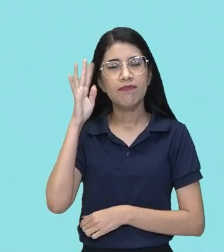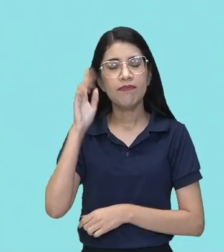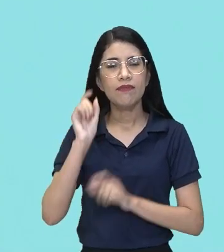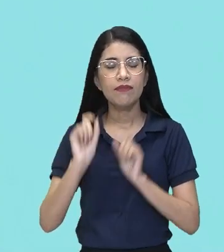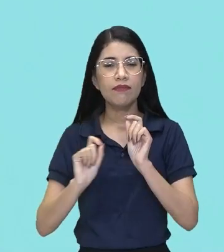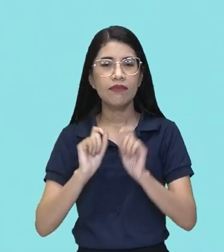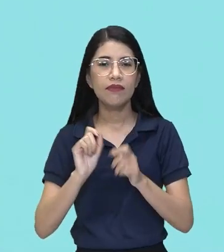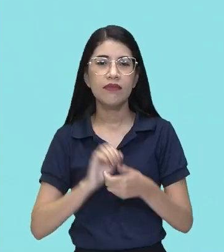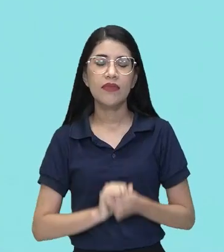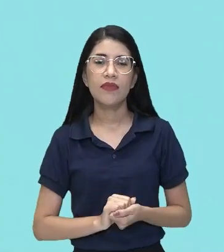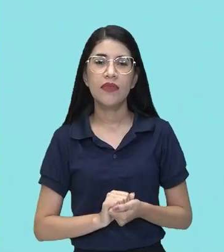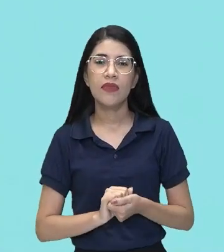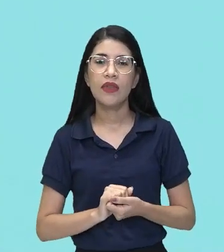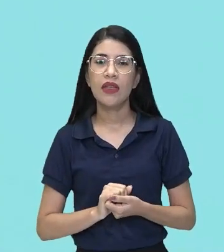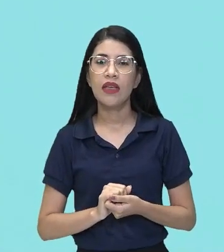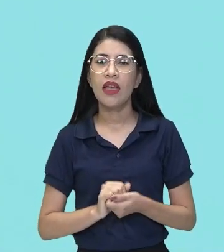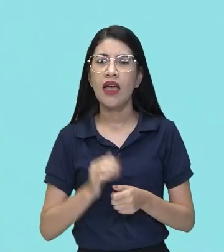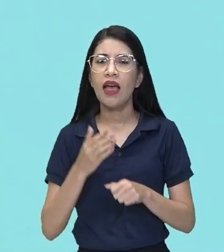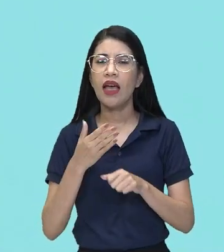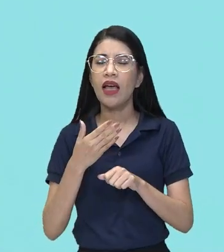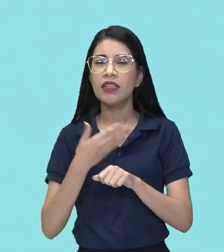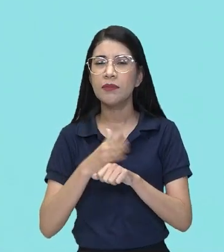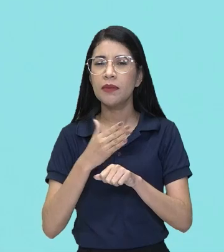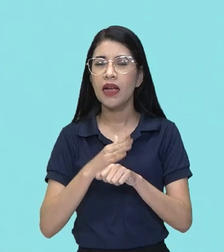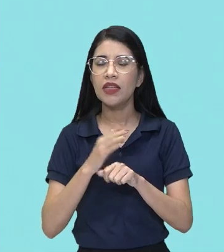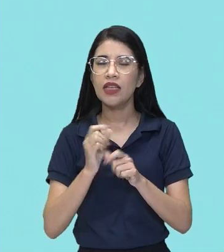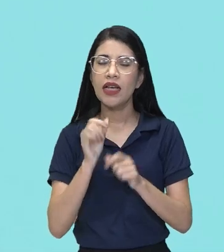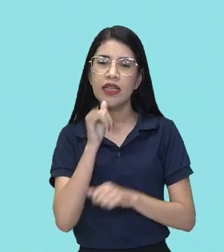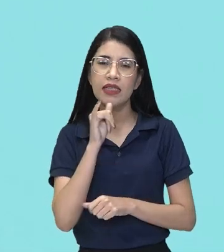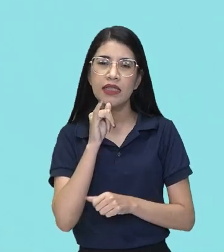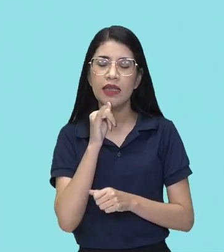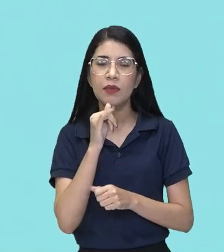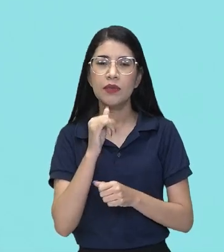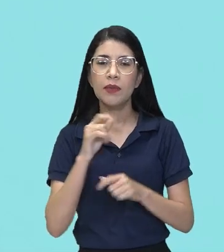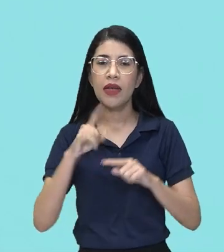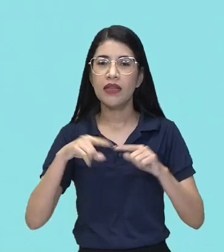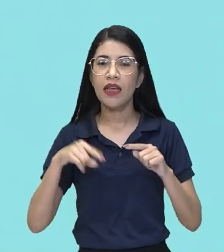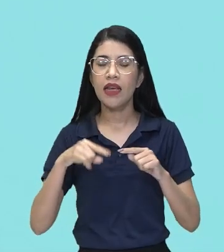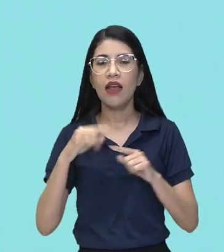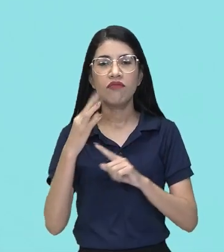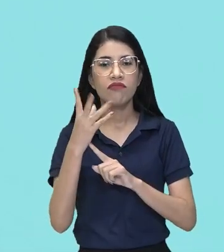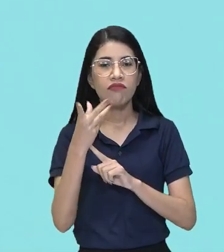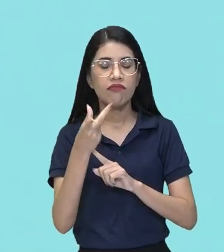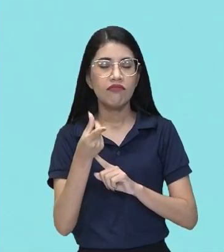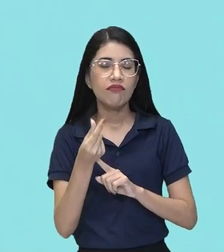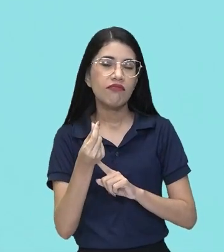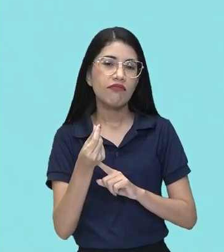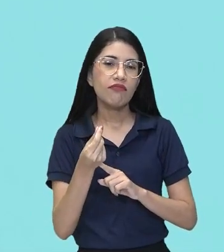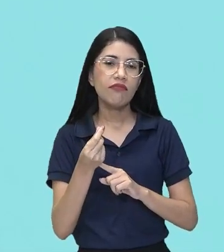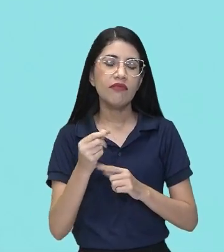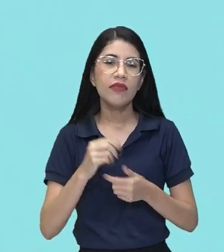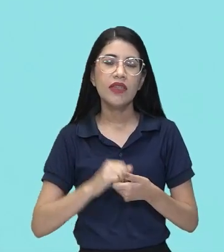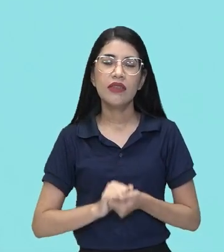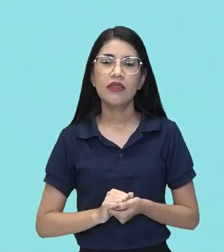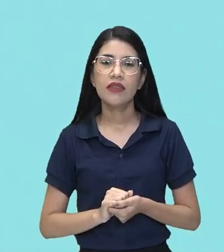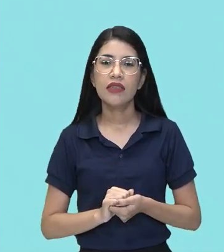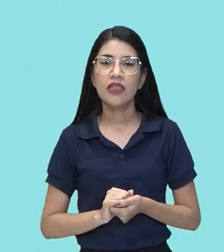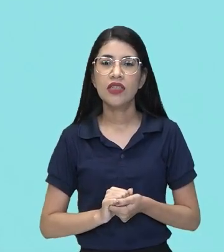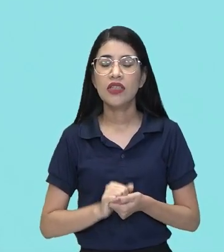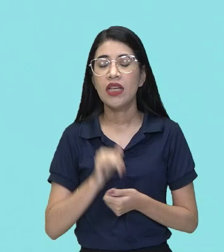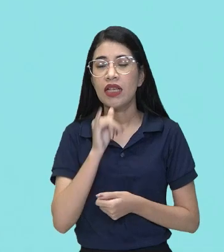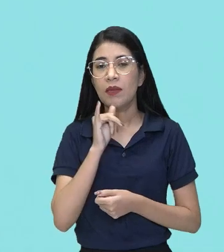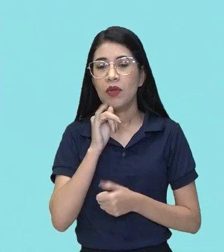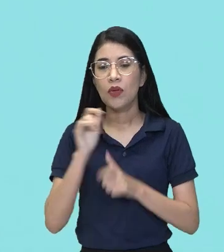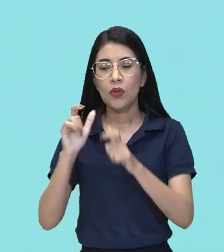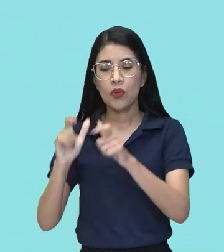fazeres manuais, sabe aqueles objetos artísticos que quando a gente está em outros lugares, a